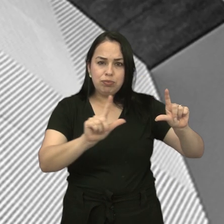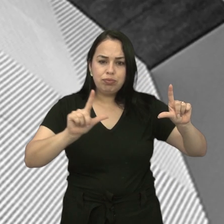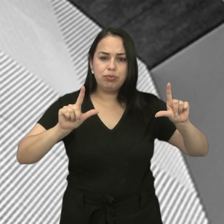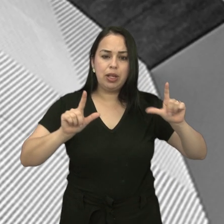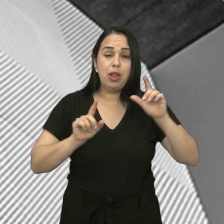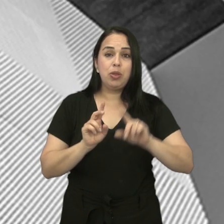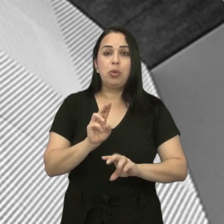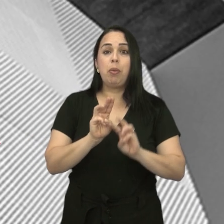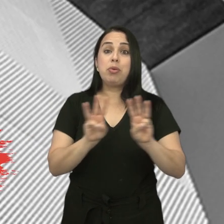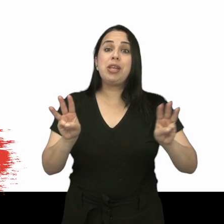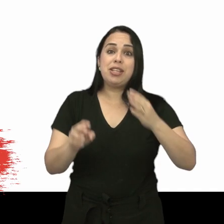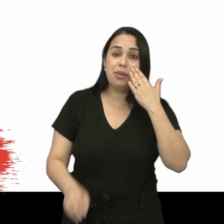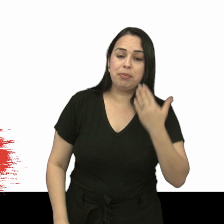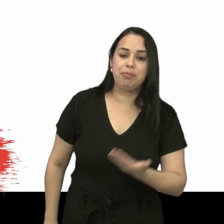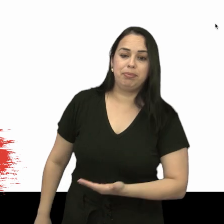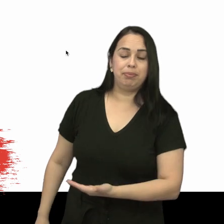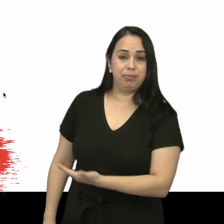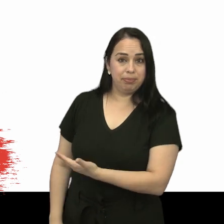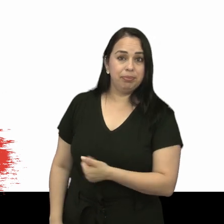3D no site